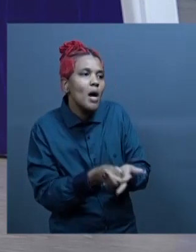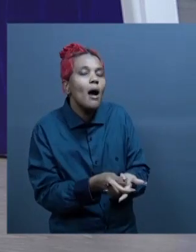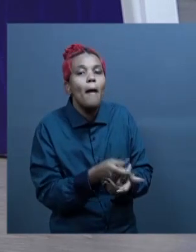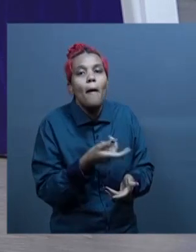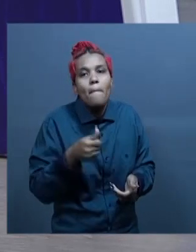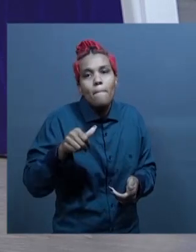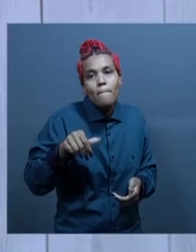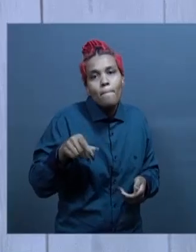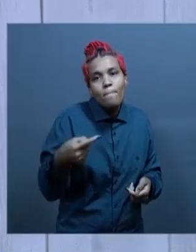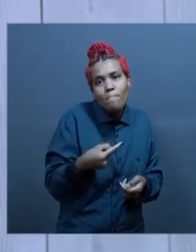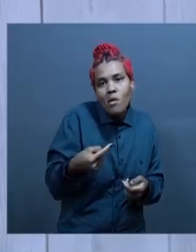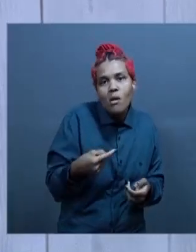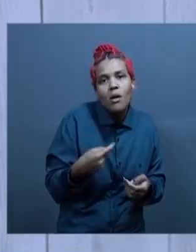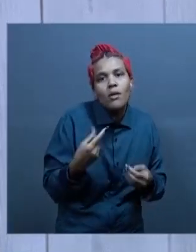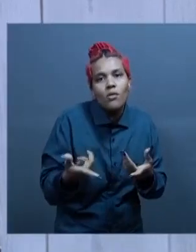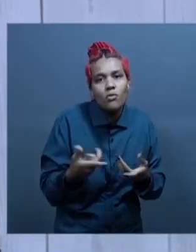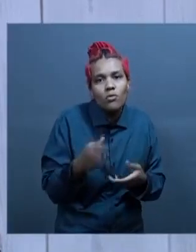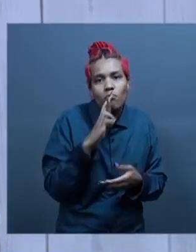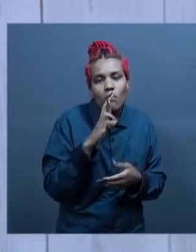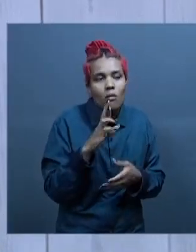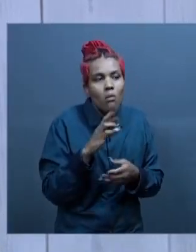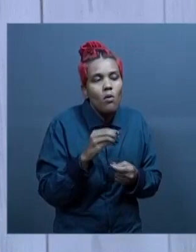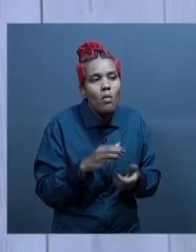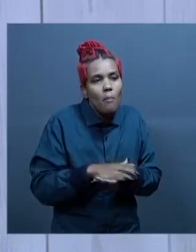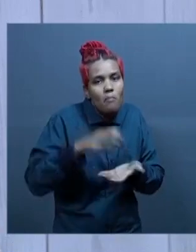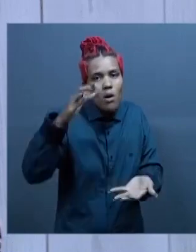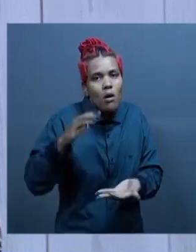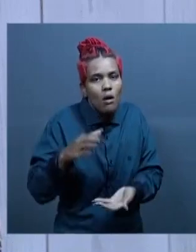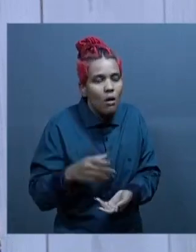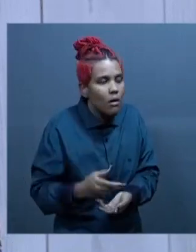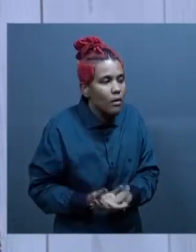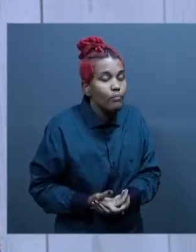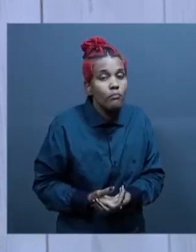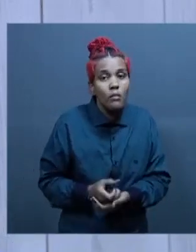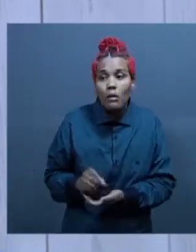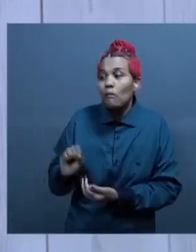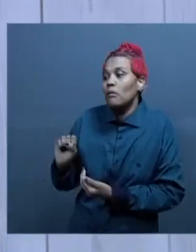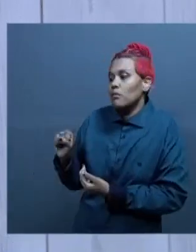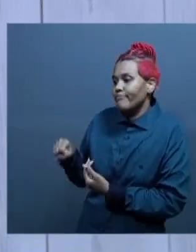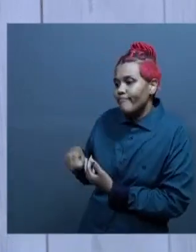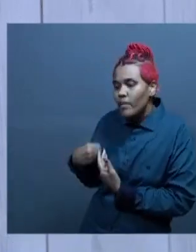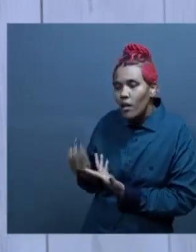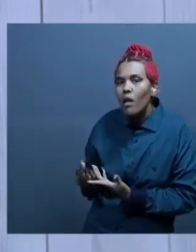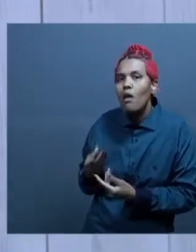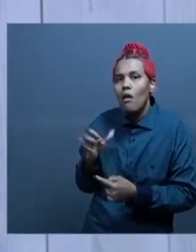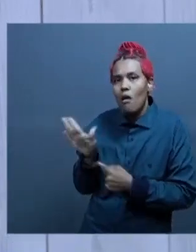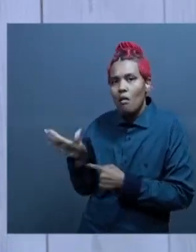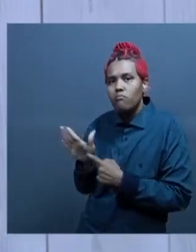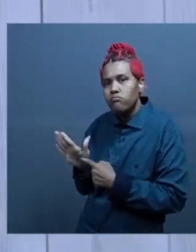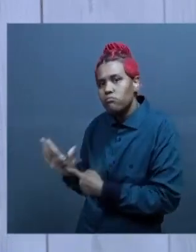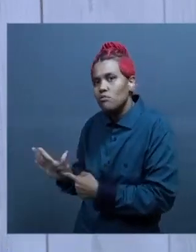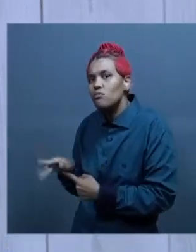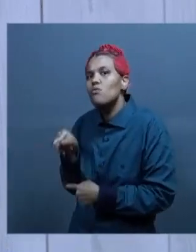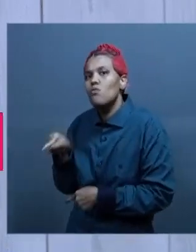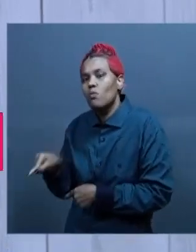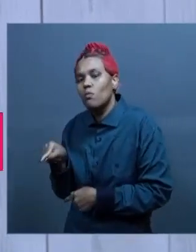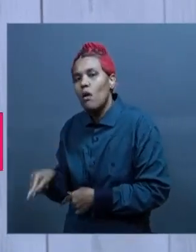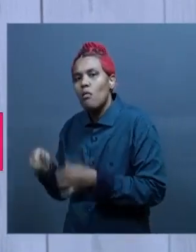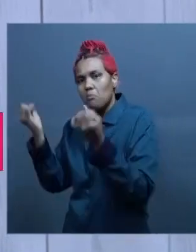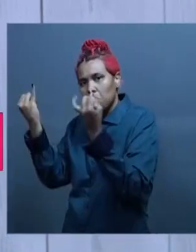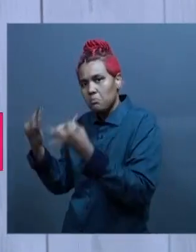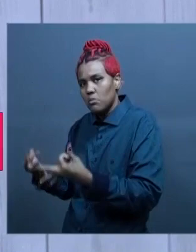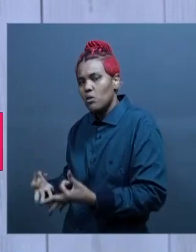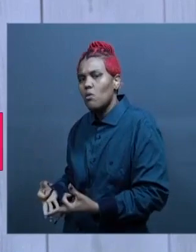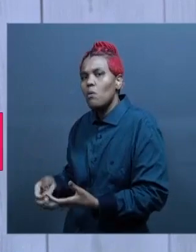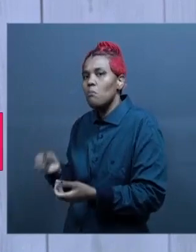resultados sem dúvida nenhuma a professora ana colocou esse panorama de uma forma muito clara né muito